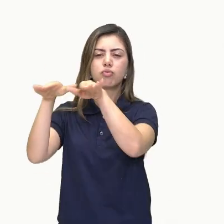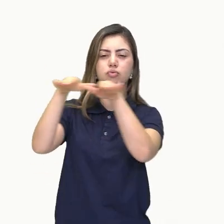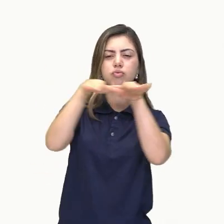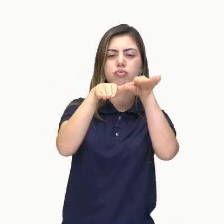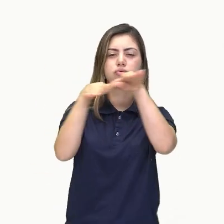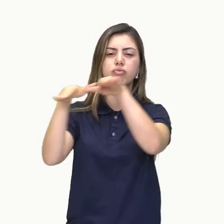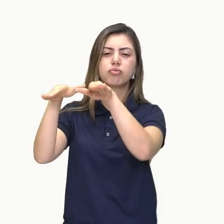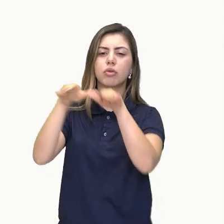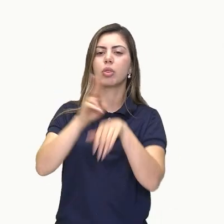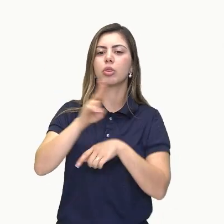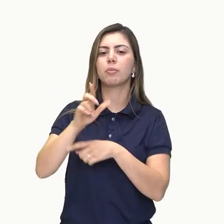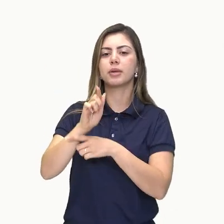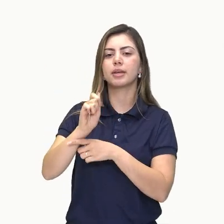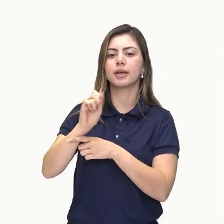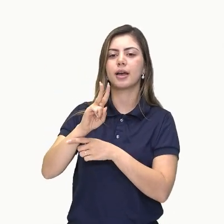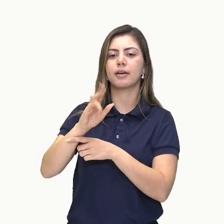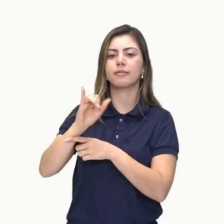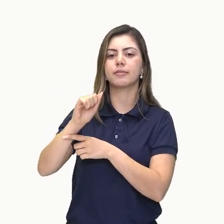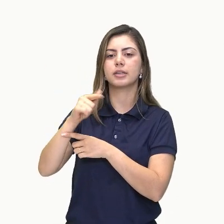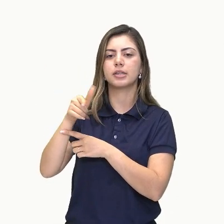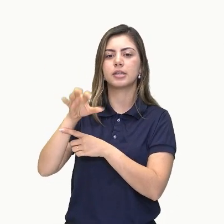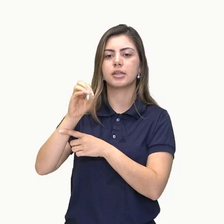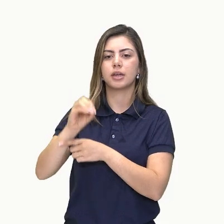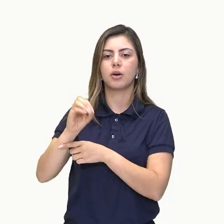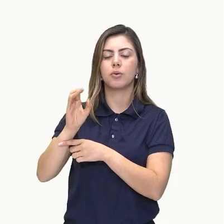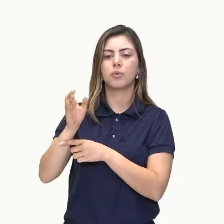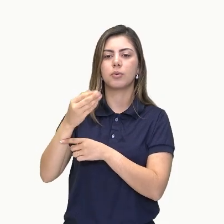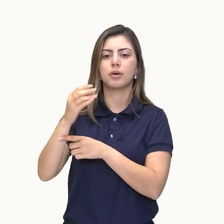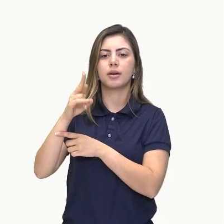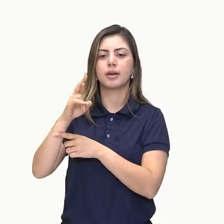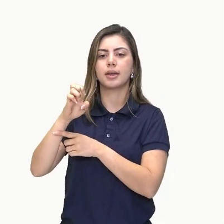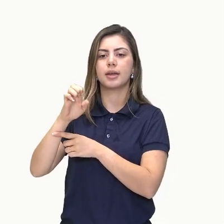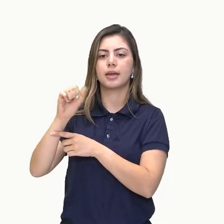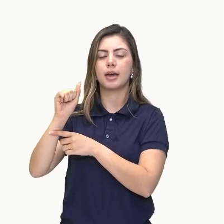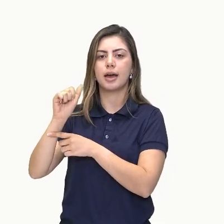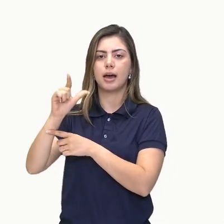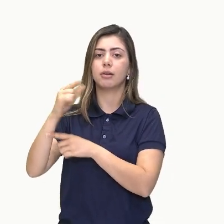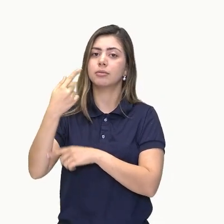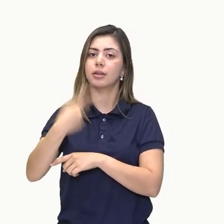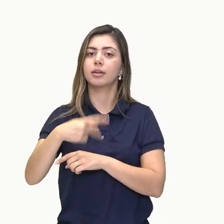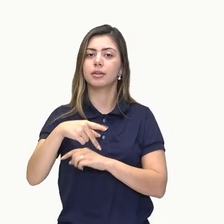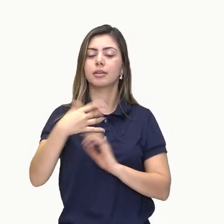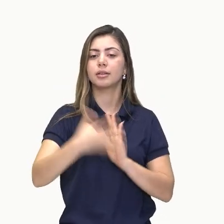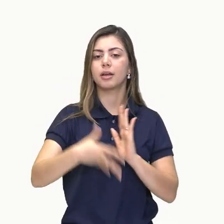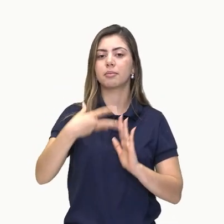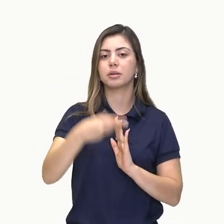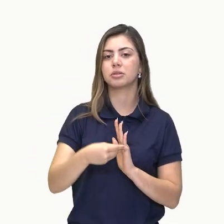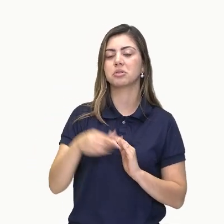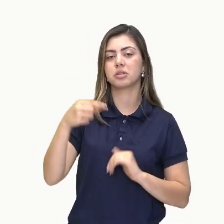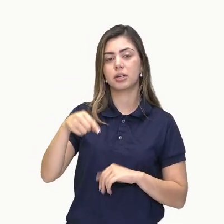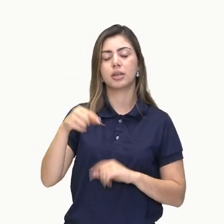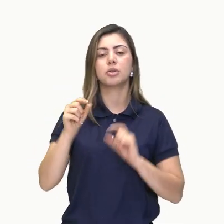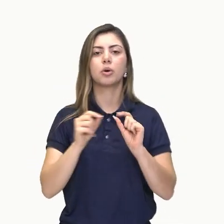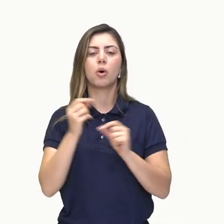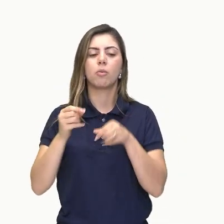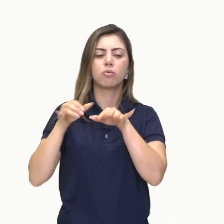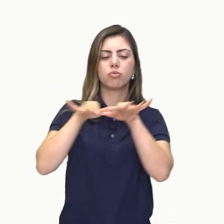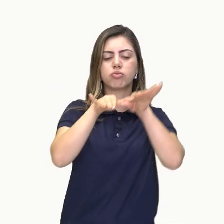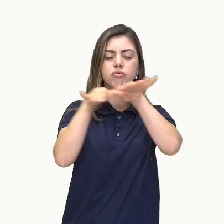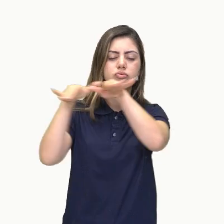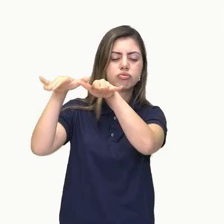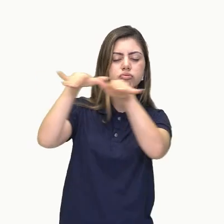A gente sabe que ele é um grande predador aí da nossa região. Ele pode capturar diversas espécies,